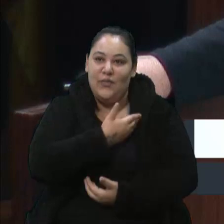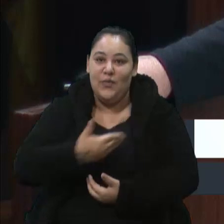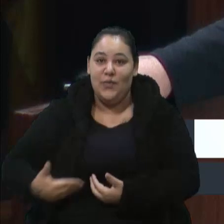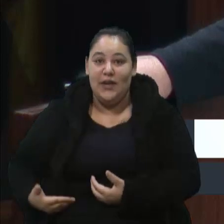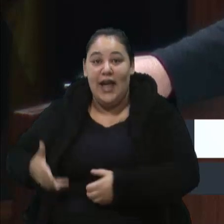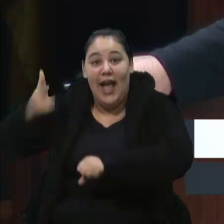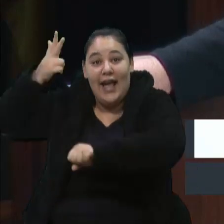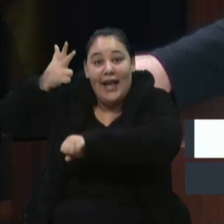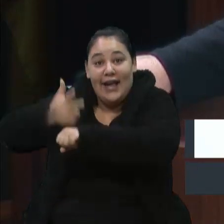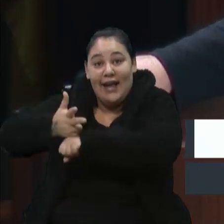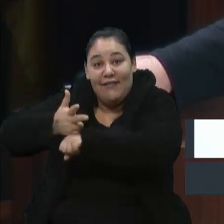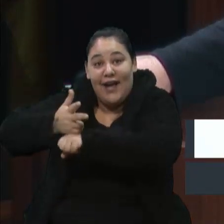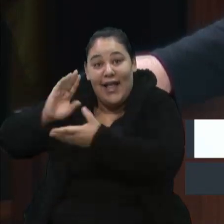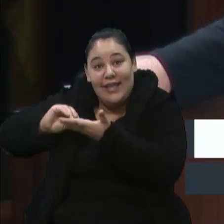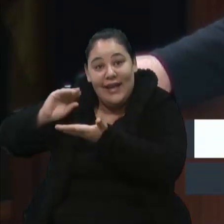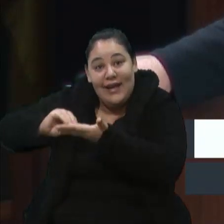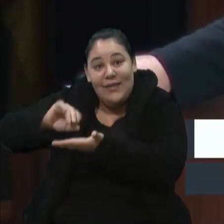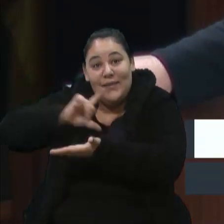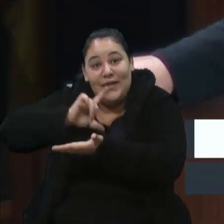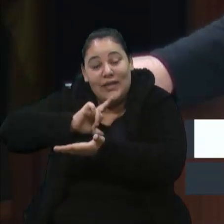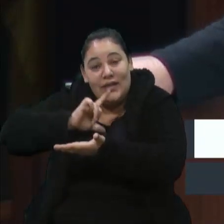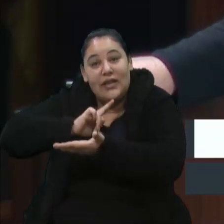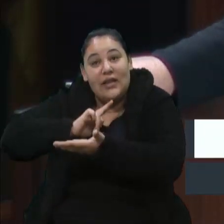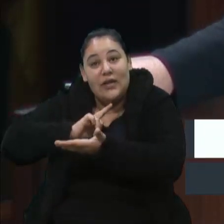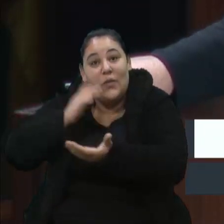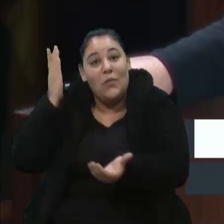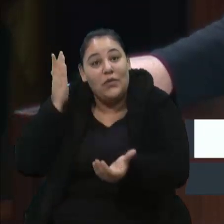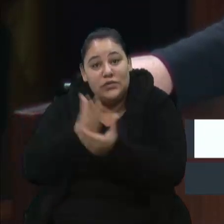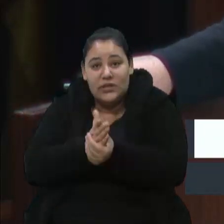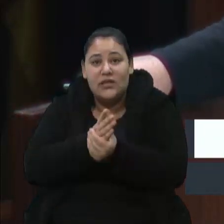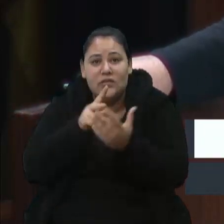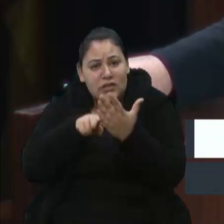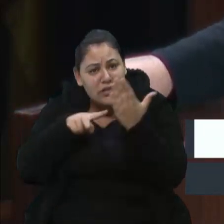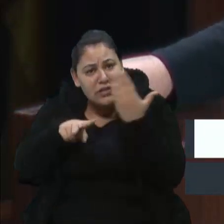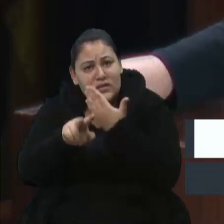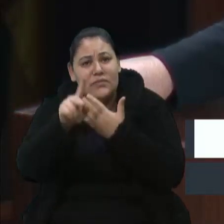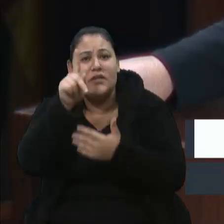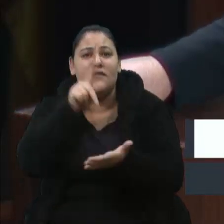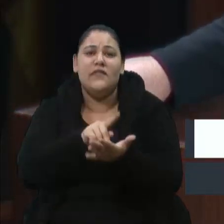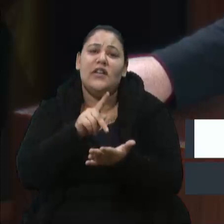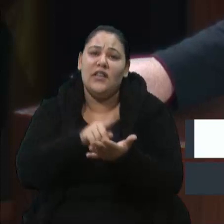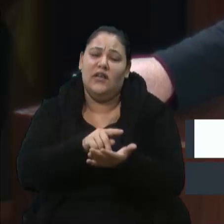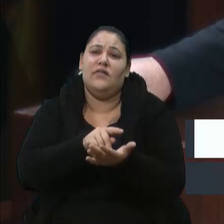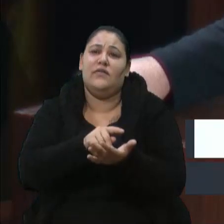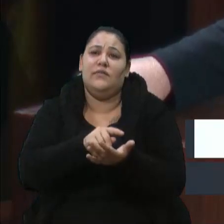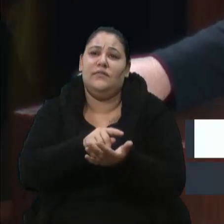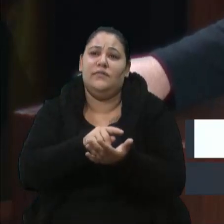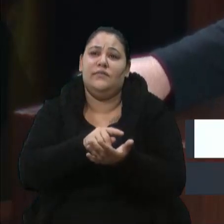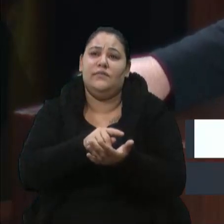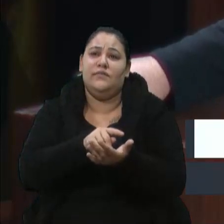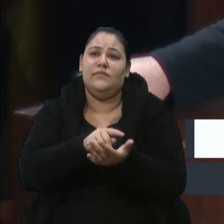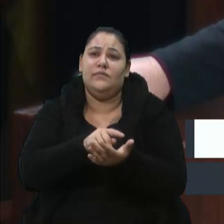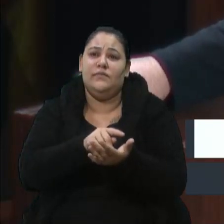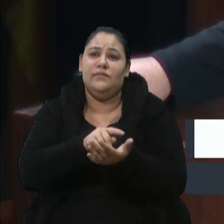gravada justamente para ter um processo transparente. Tentaram barrar já 2 vezes via judicial o projeto e a justiça negou,